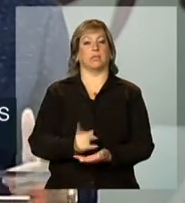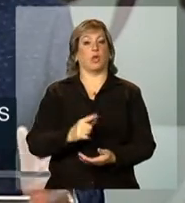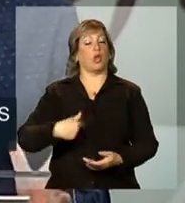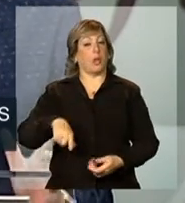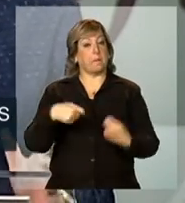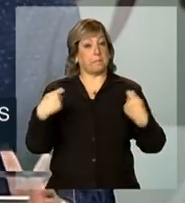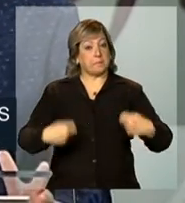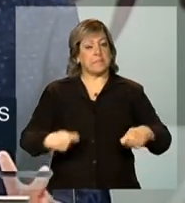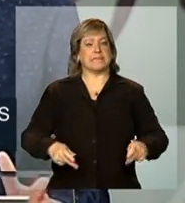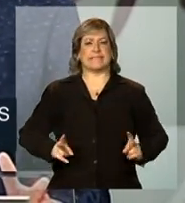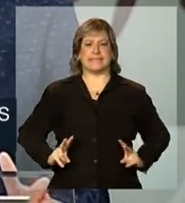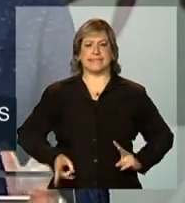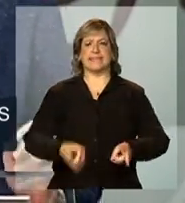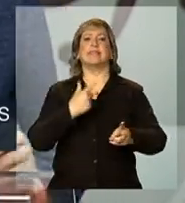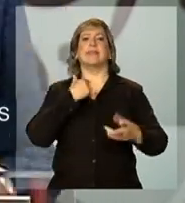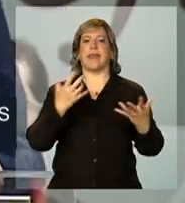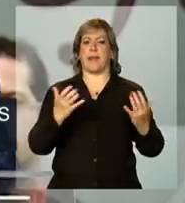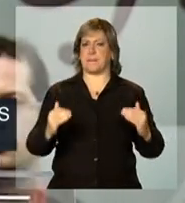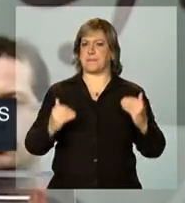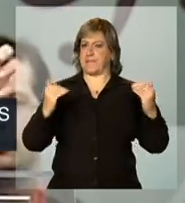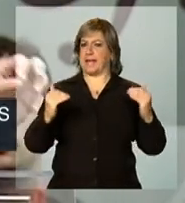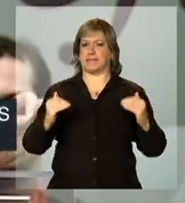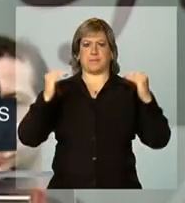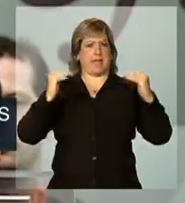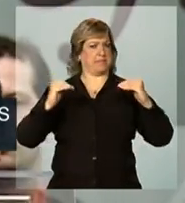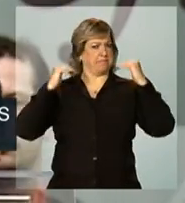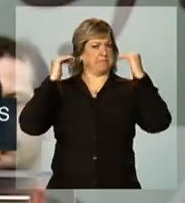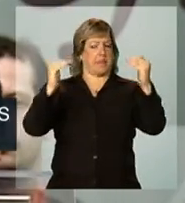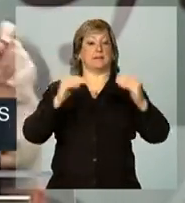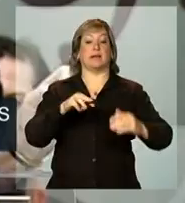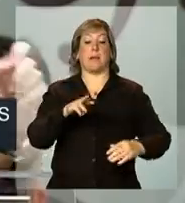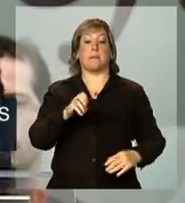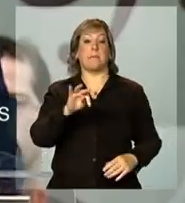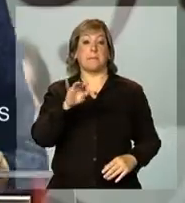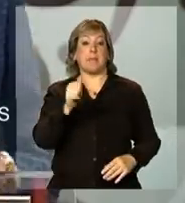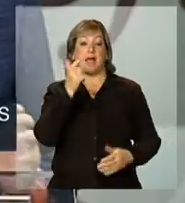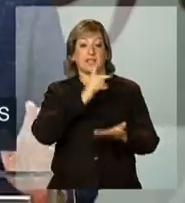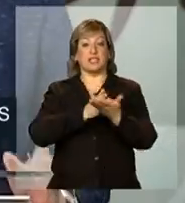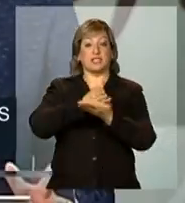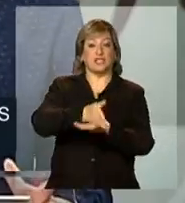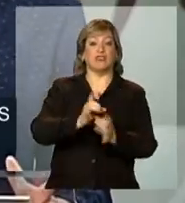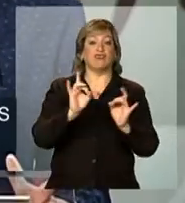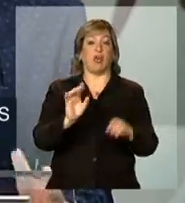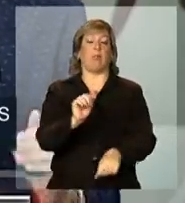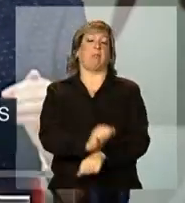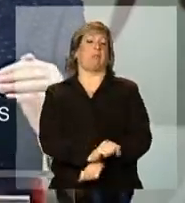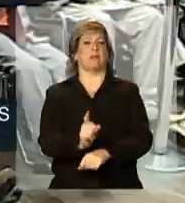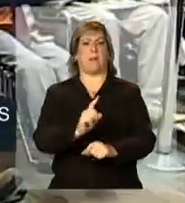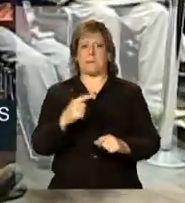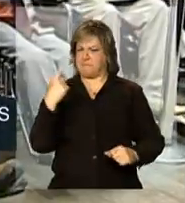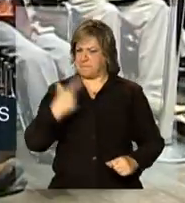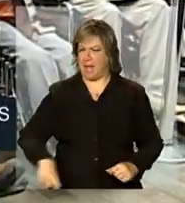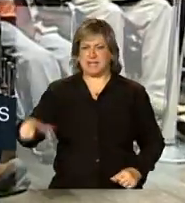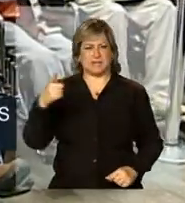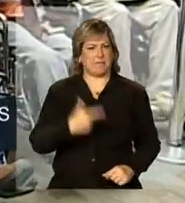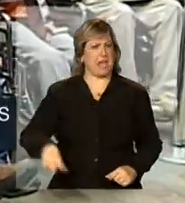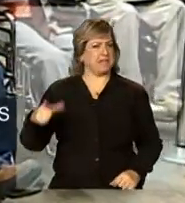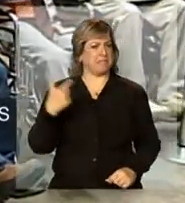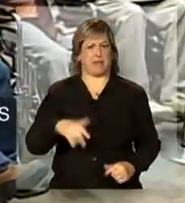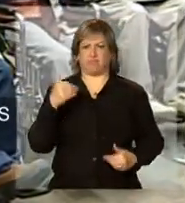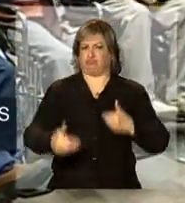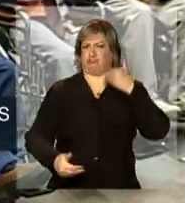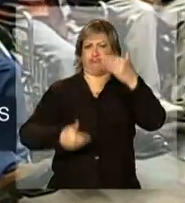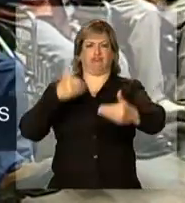mais. Meta é para isso. Meta atingida não é meta boa. Meta é para a gente buscar